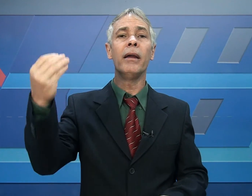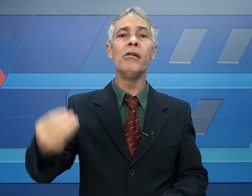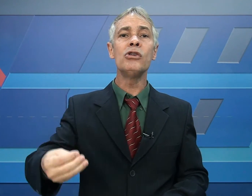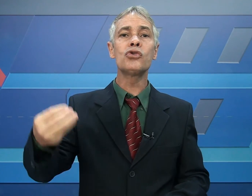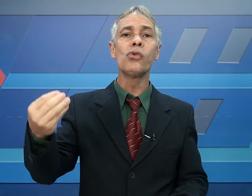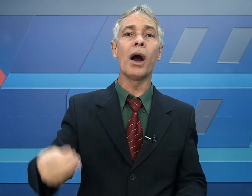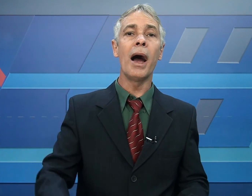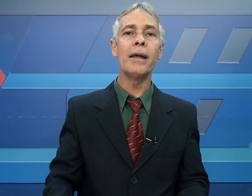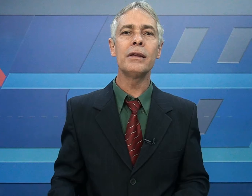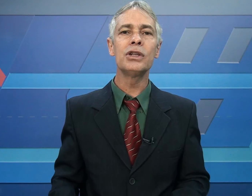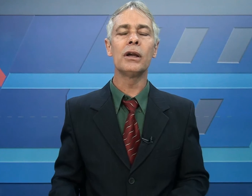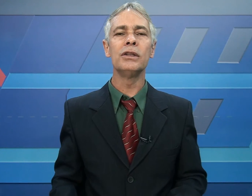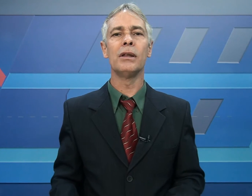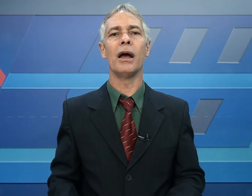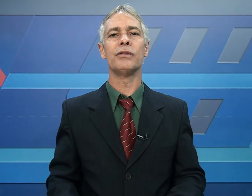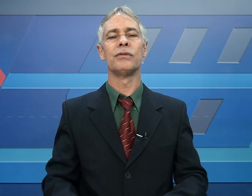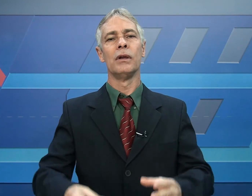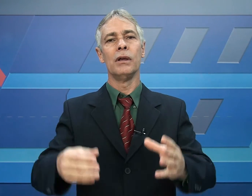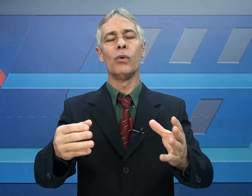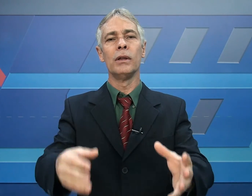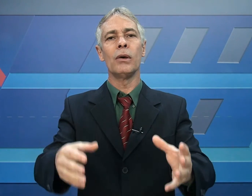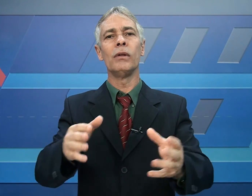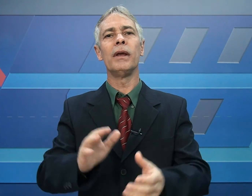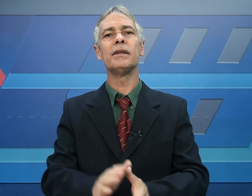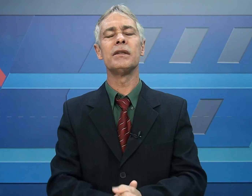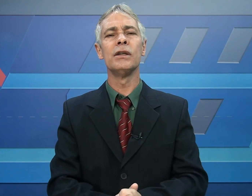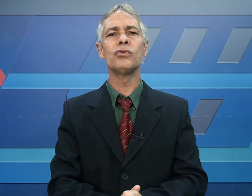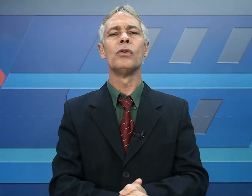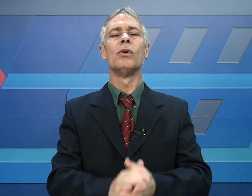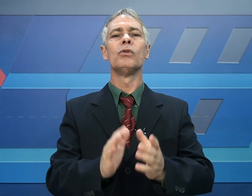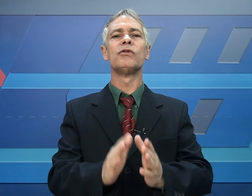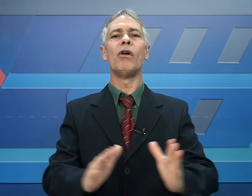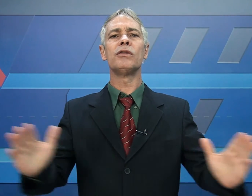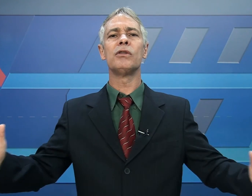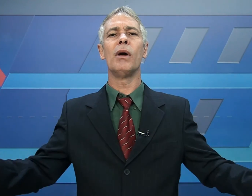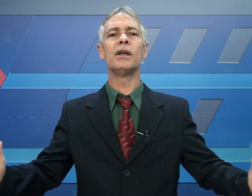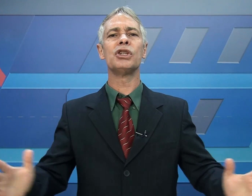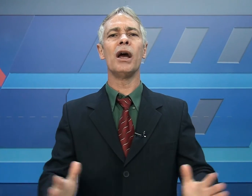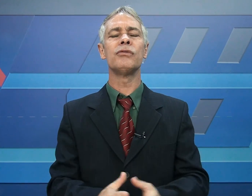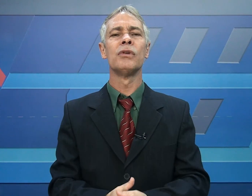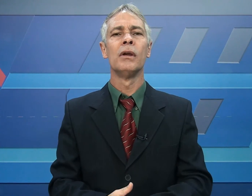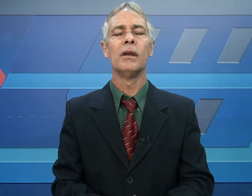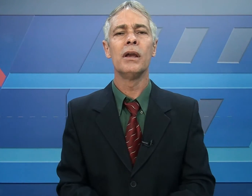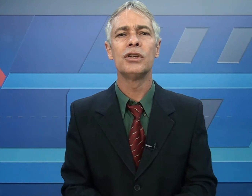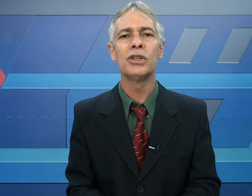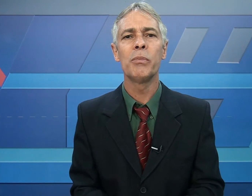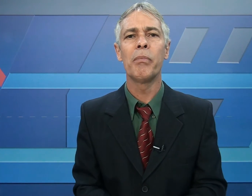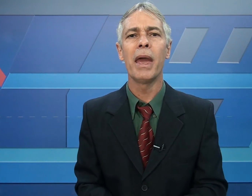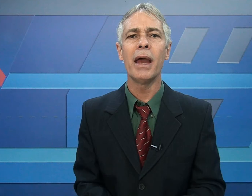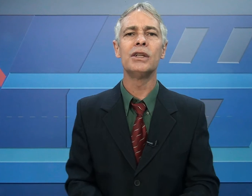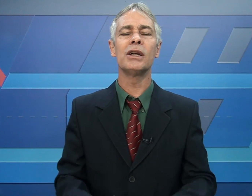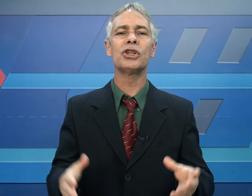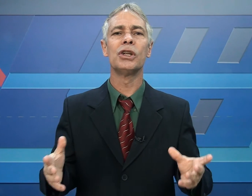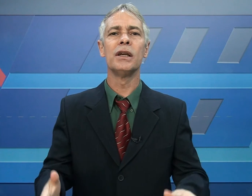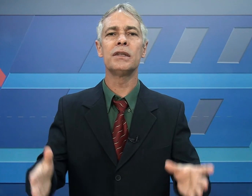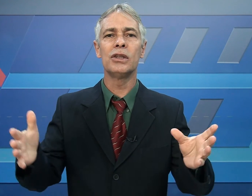uma enxurrada de candidatos. E quando acontece isso, os votos são rachados e a gente perde a chance de